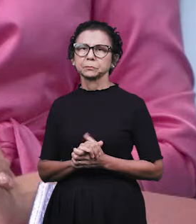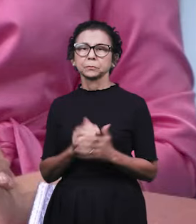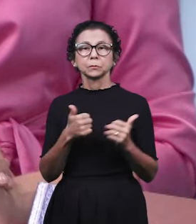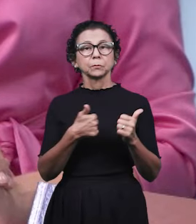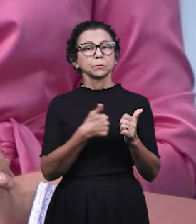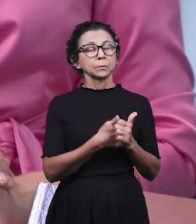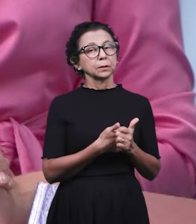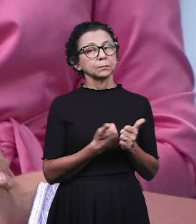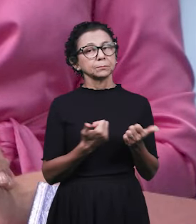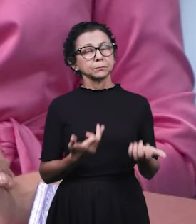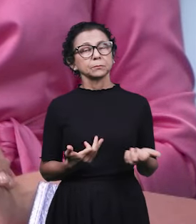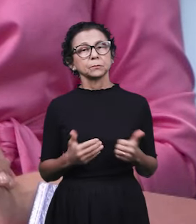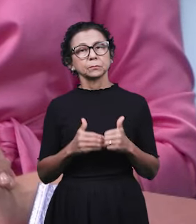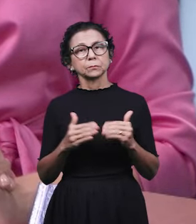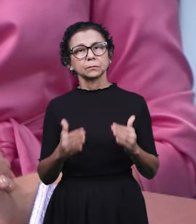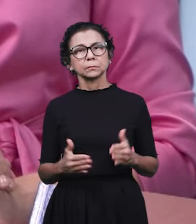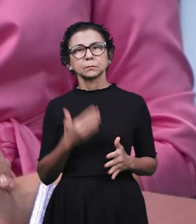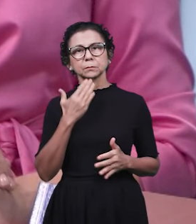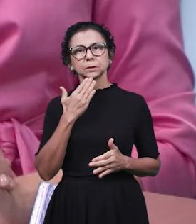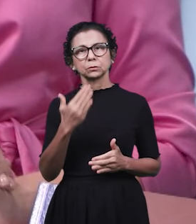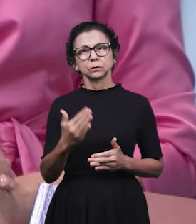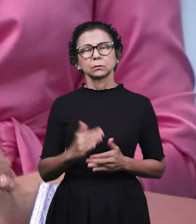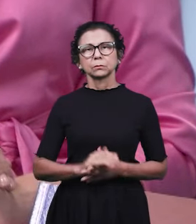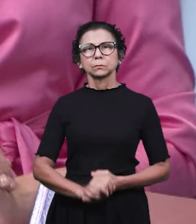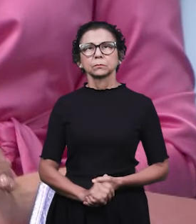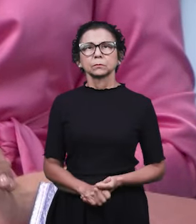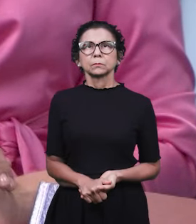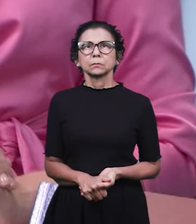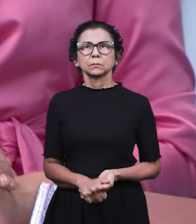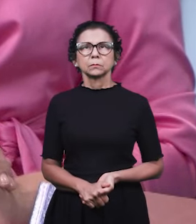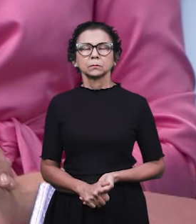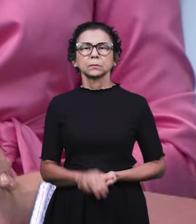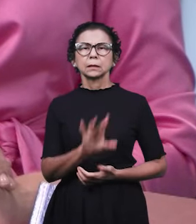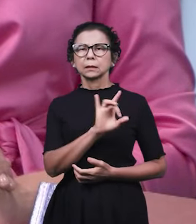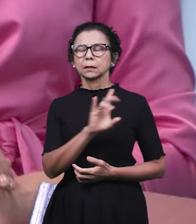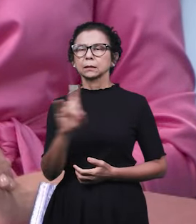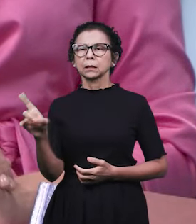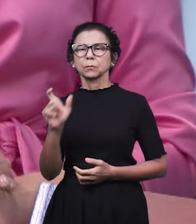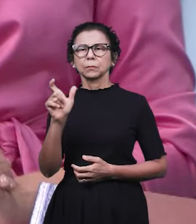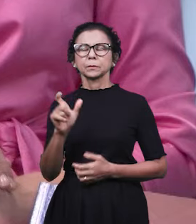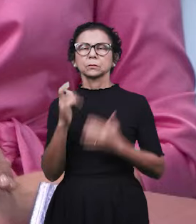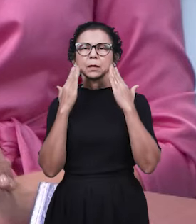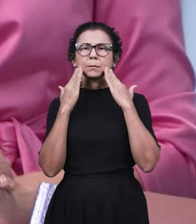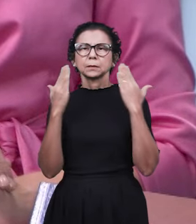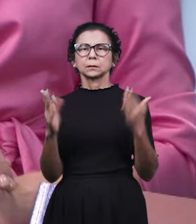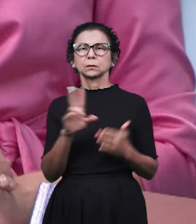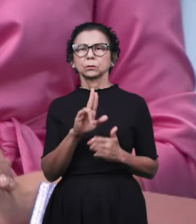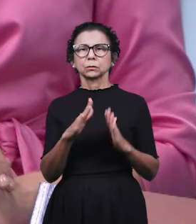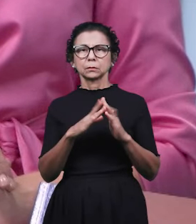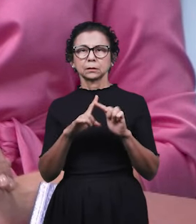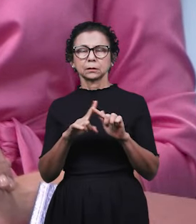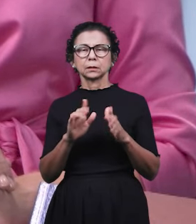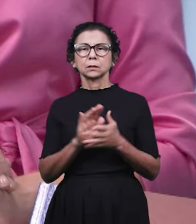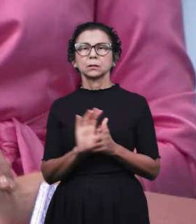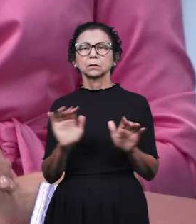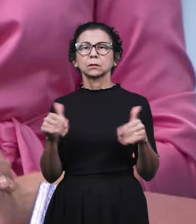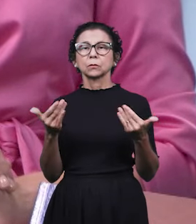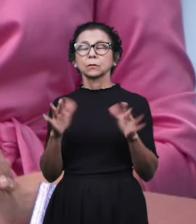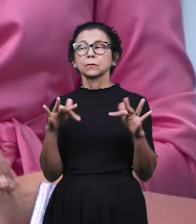acompanham. E nós vamos iniciar pedindo que vocês se apresentem, falem de qual a igreja, da família,